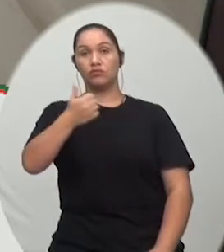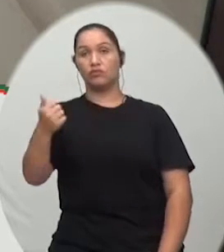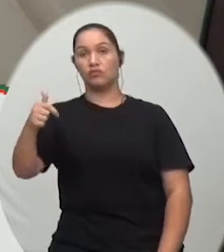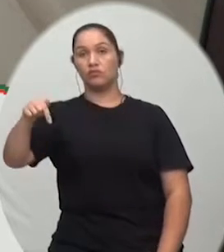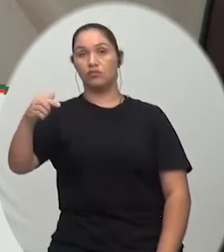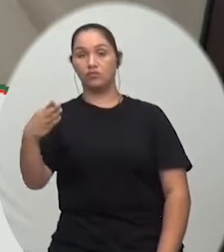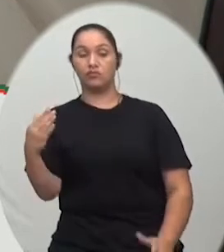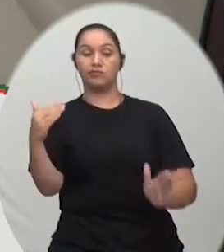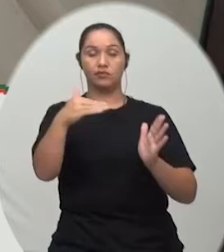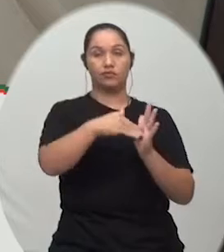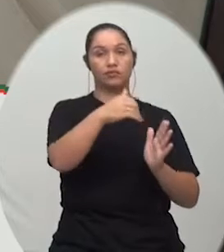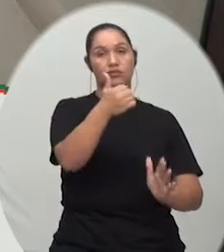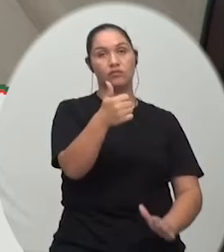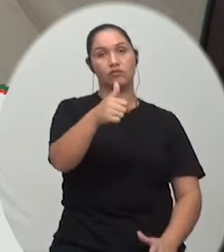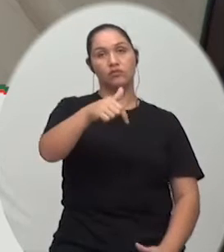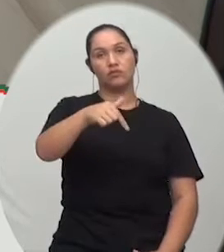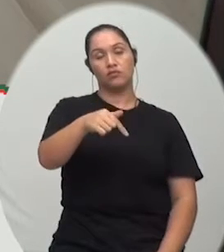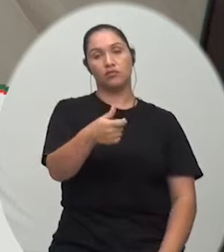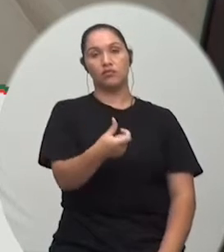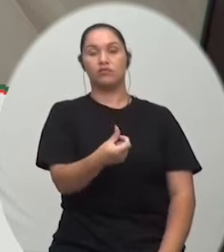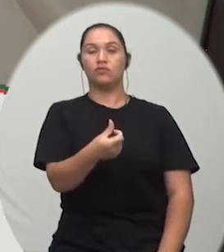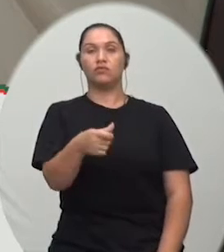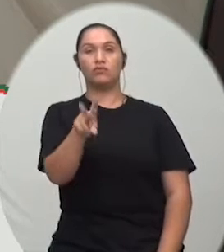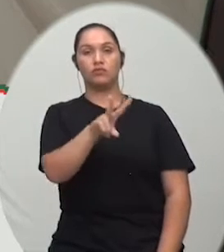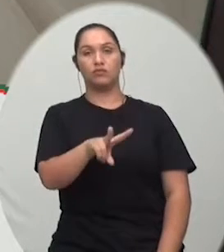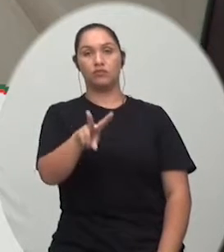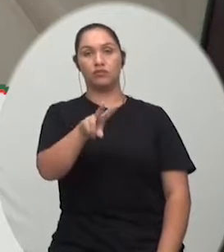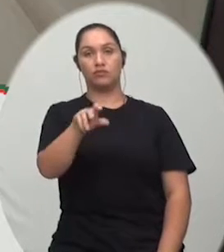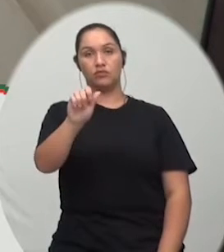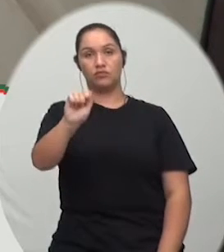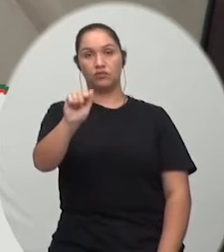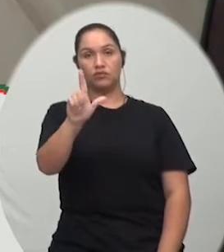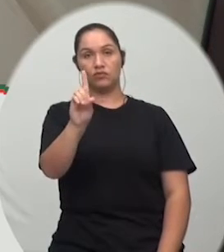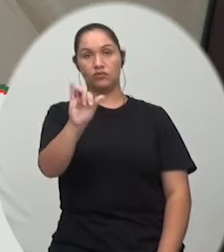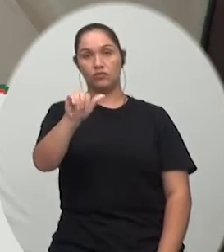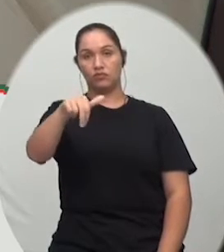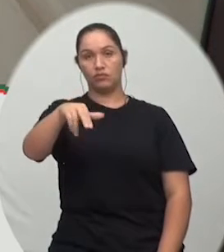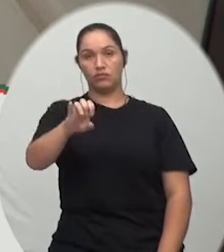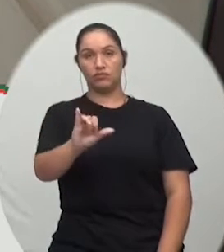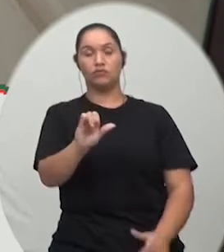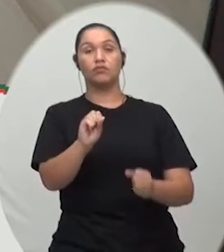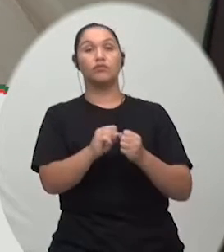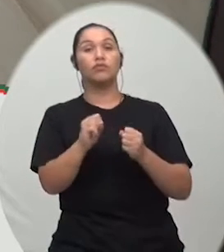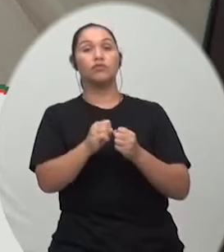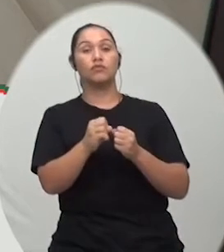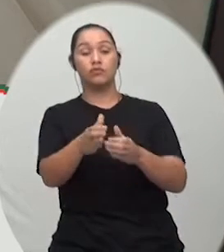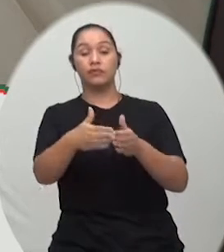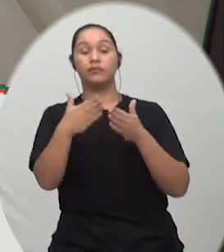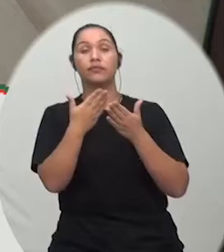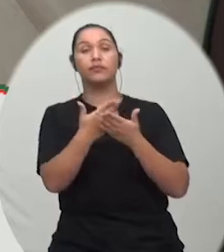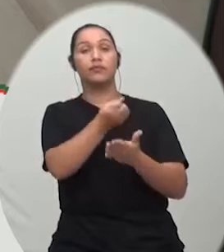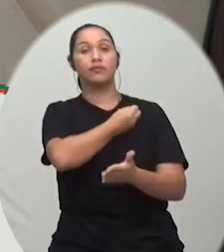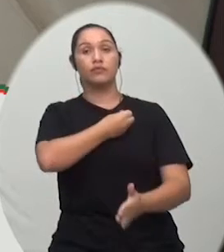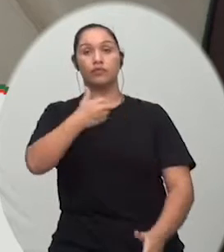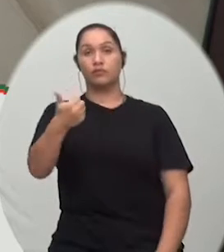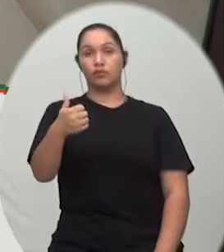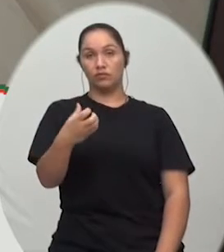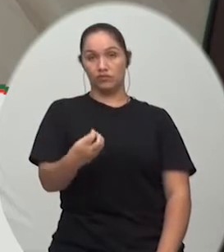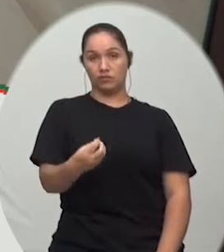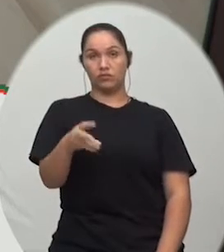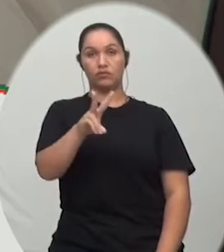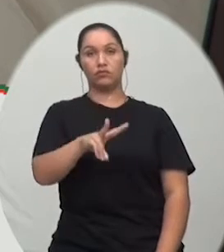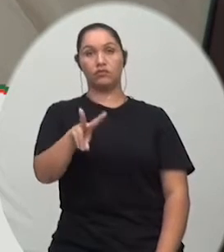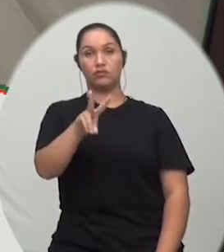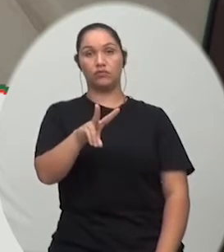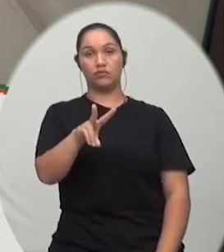174 a 176/19, de autoria do vereador Aldinei Potelec. Requerimento número 110/19, de autoria